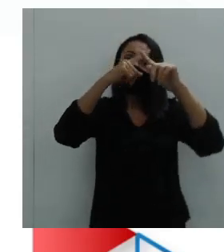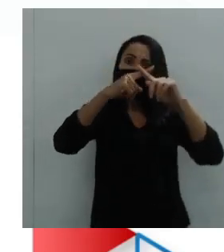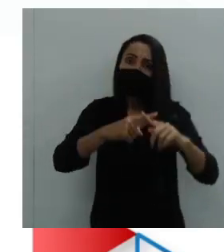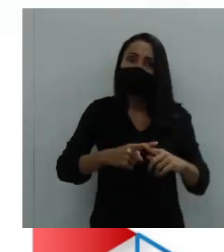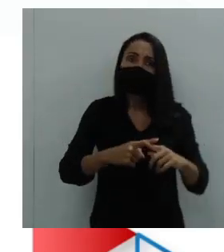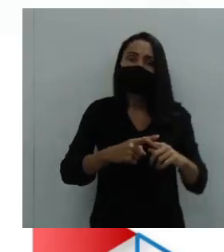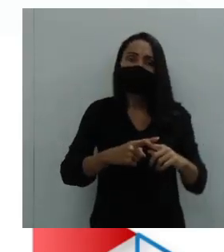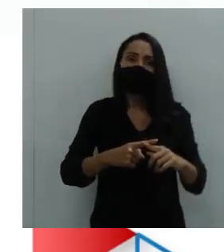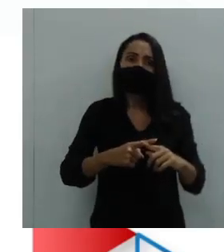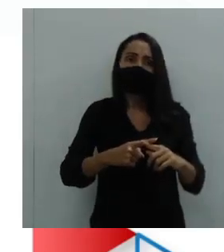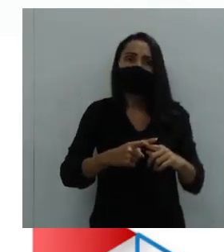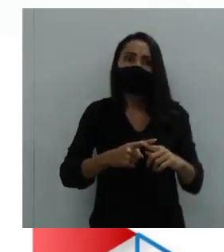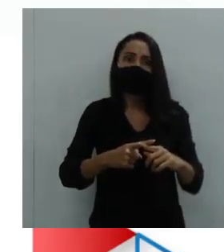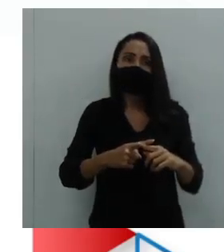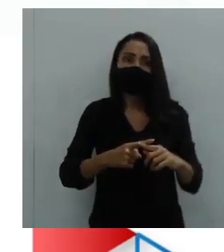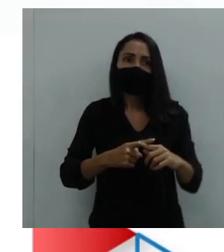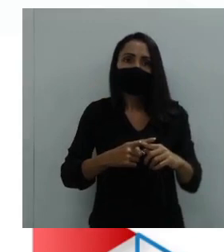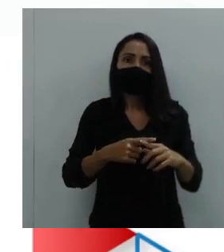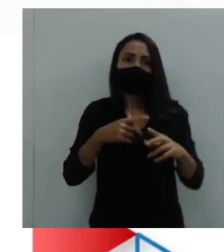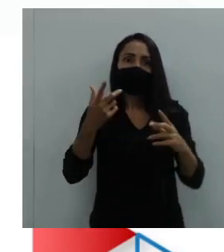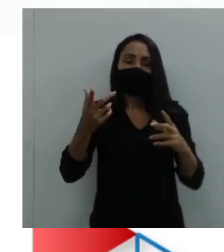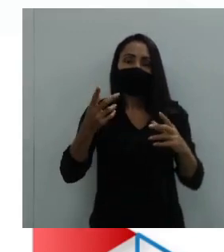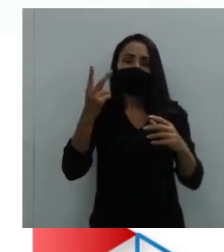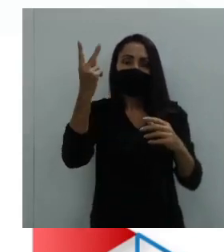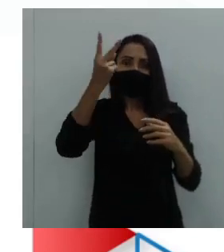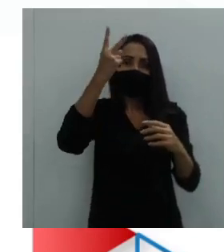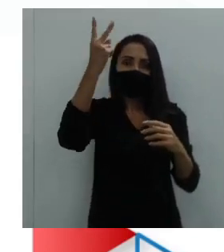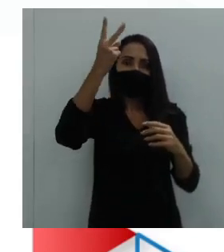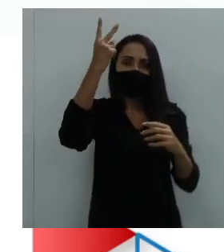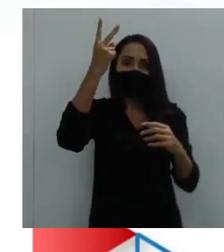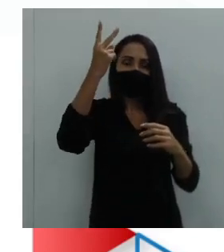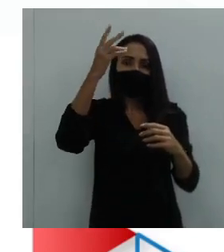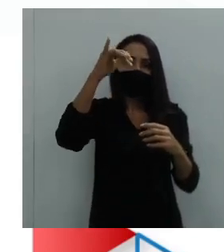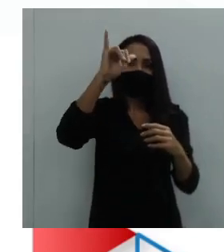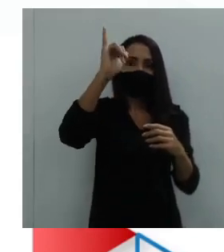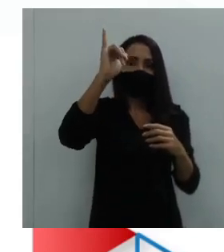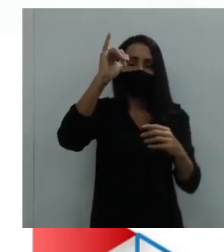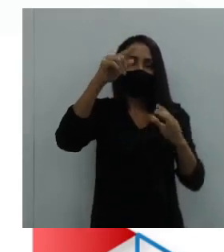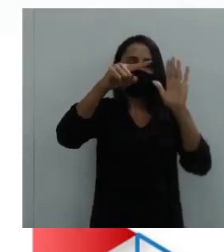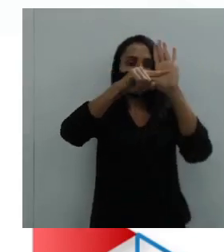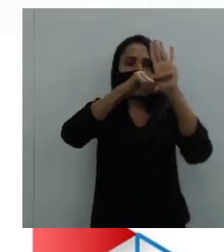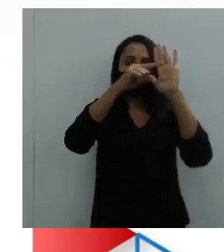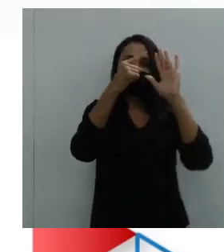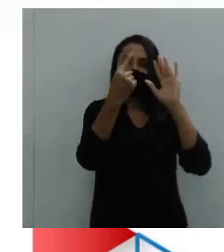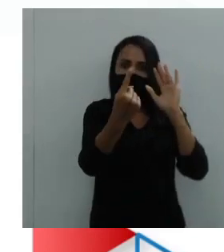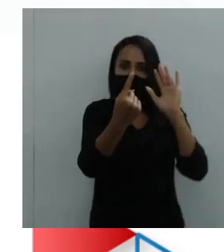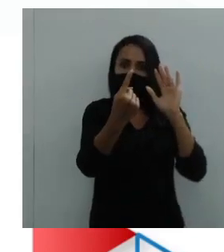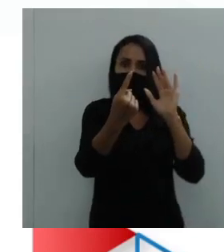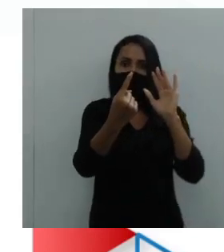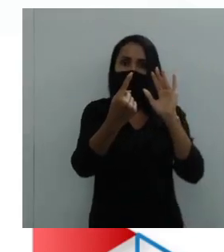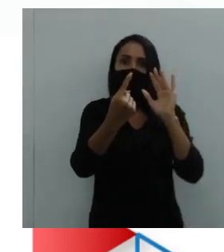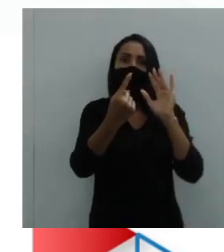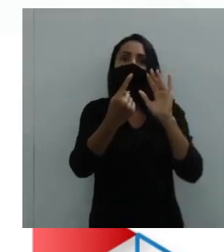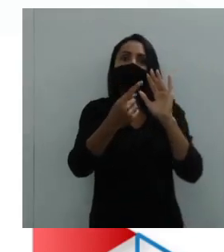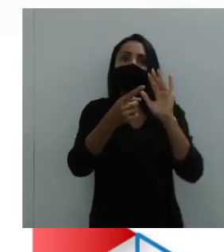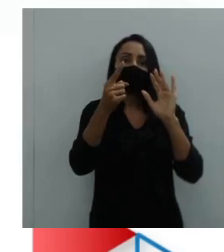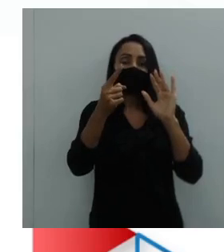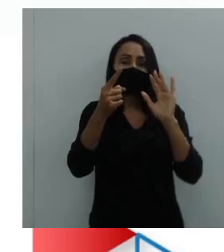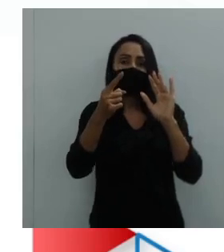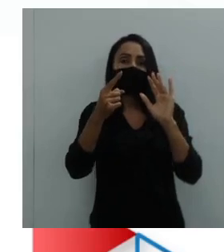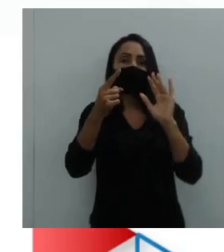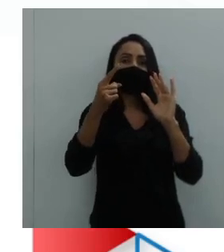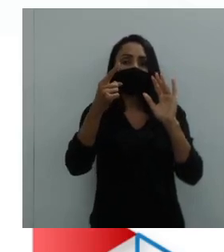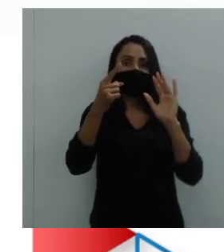multiplicar esses valores do y por menos 1, você traz a reflexão